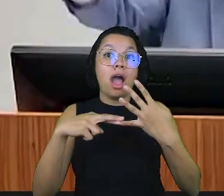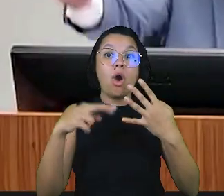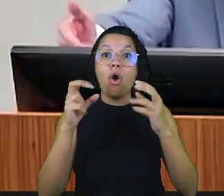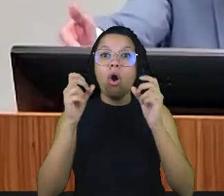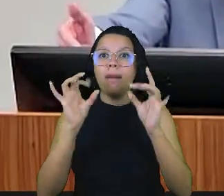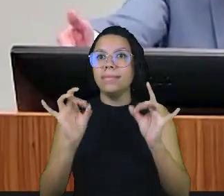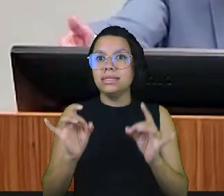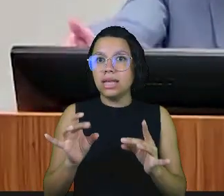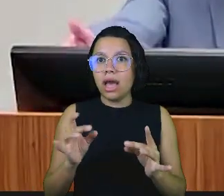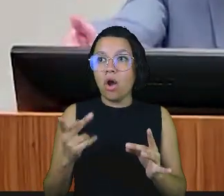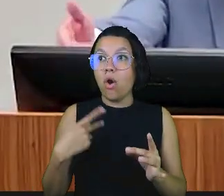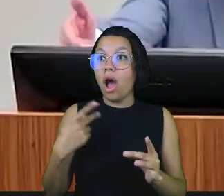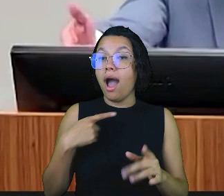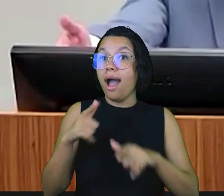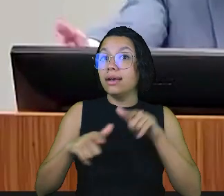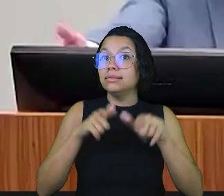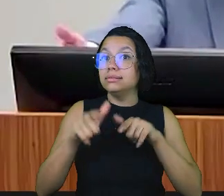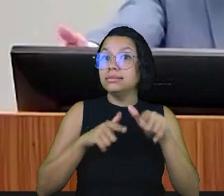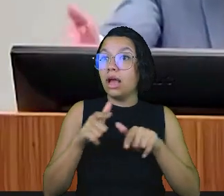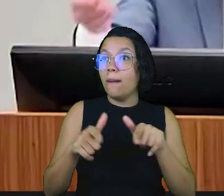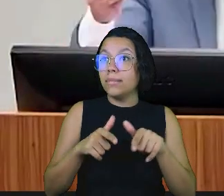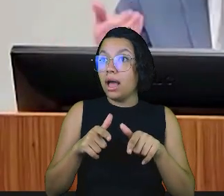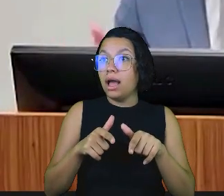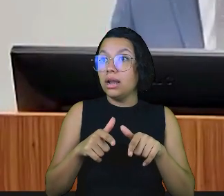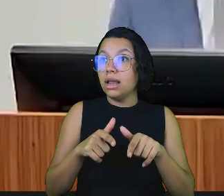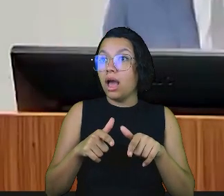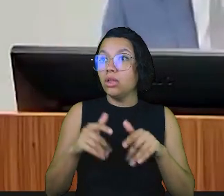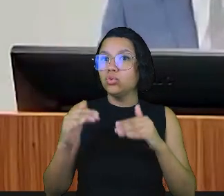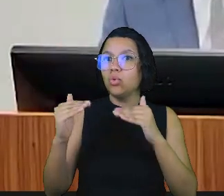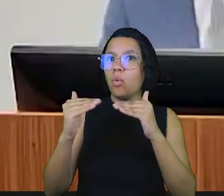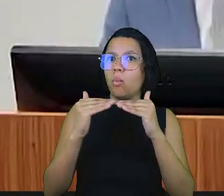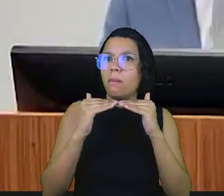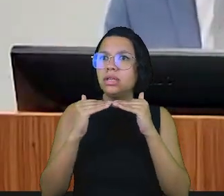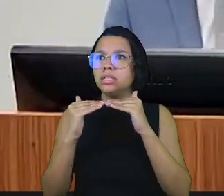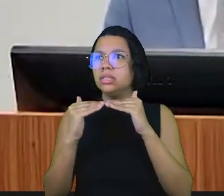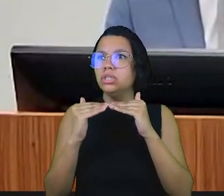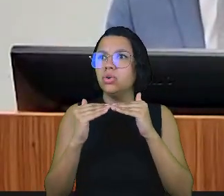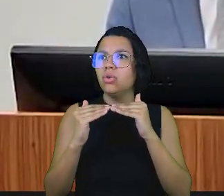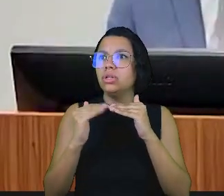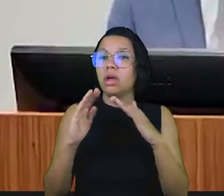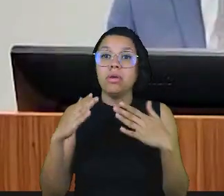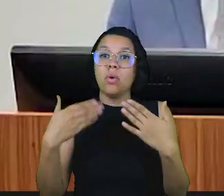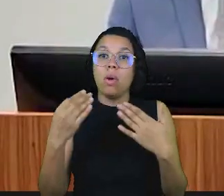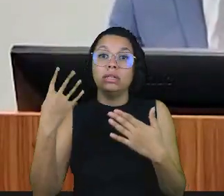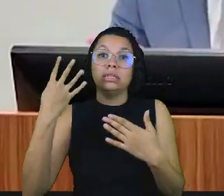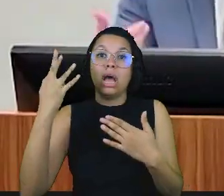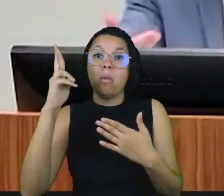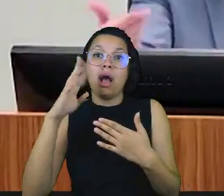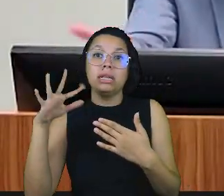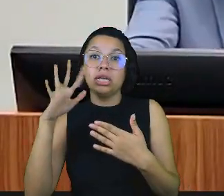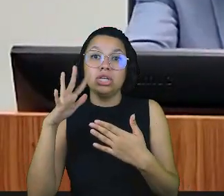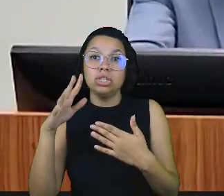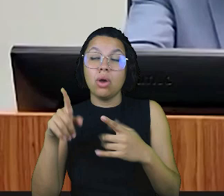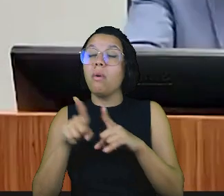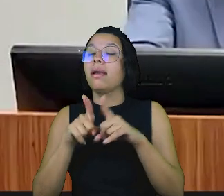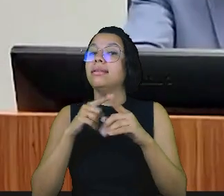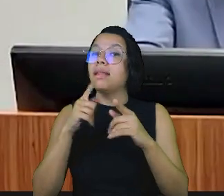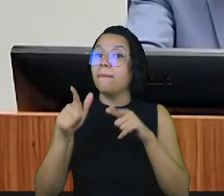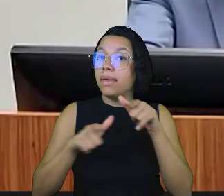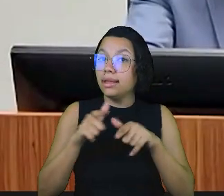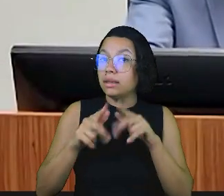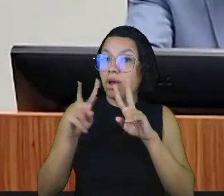estaríamos trabalhando numa sintonia, enquanto a 4ª região, que também trabalhou com o tema, está trabalhando com